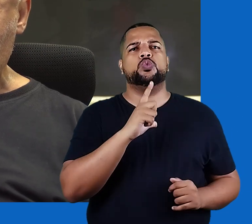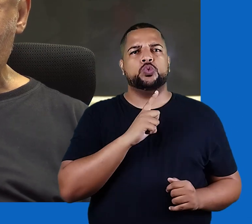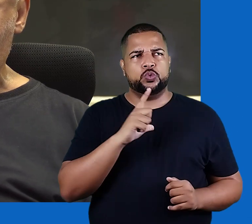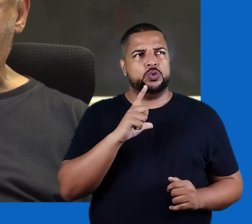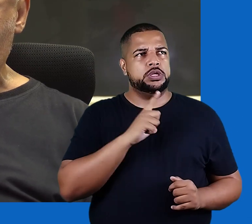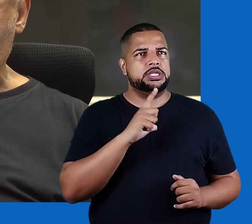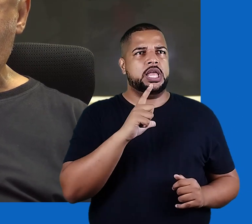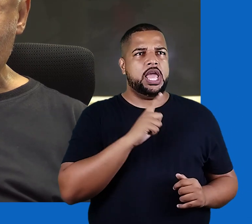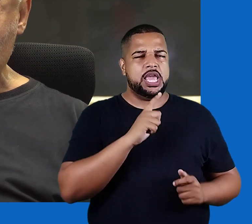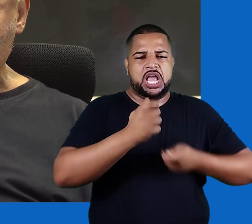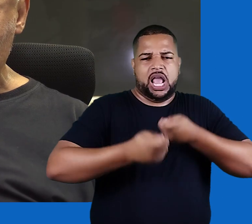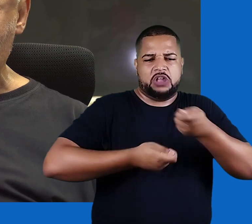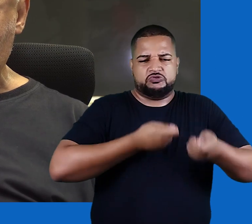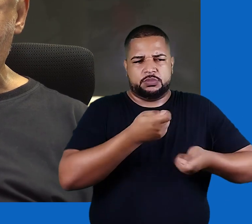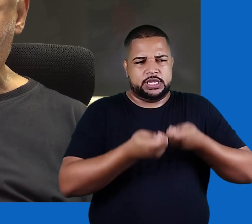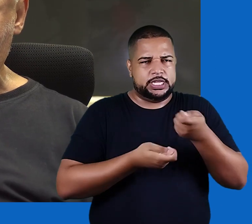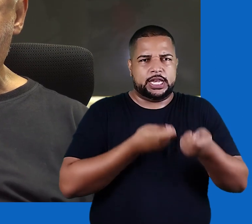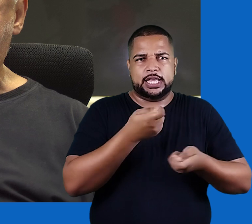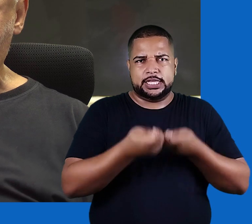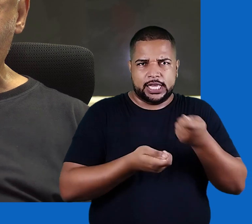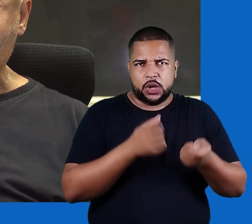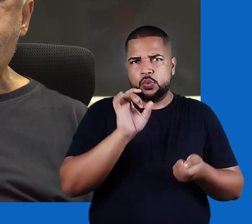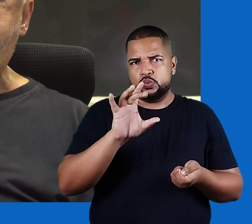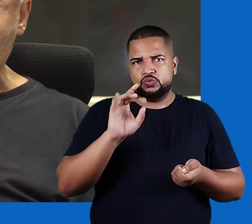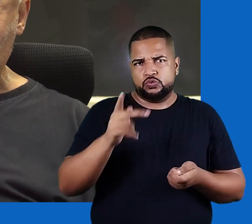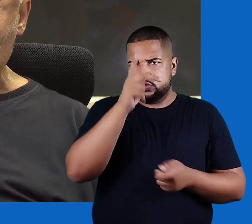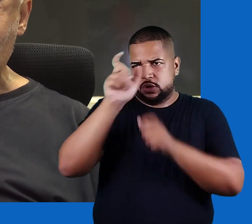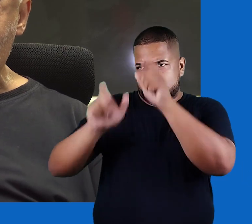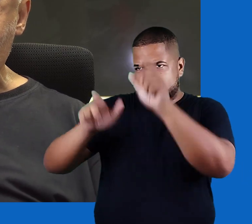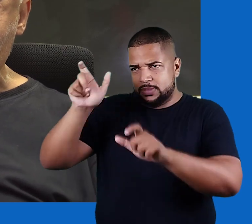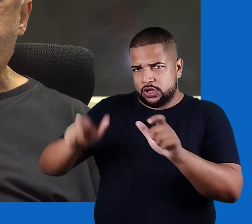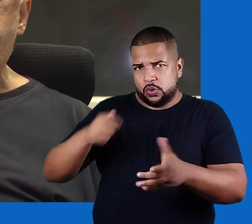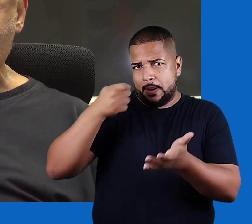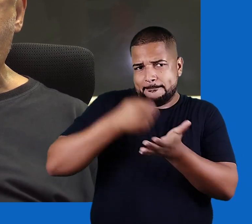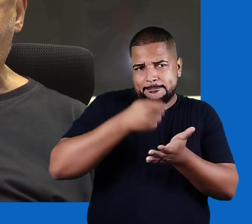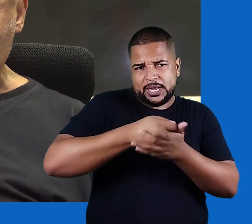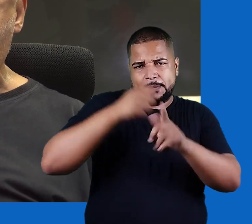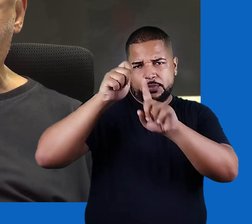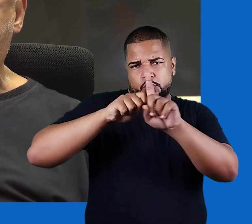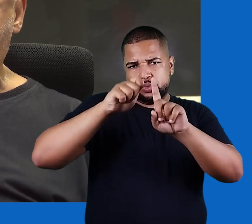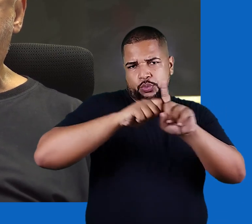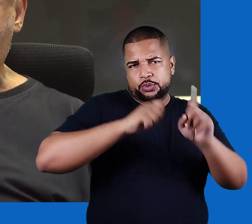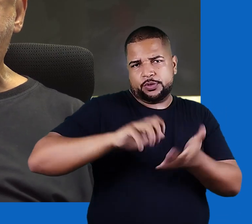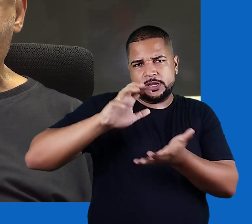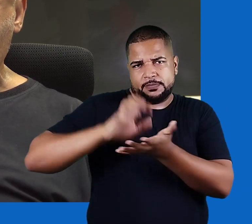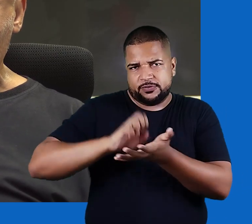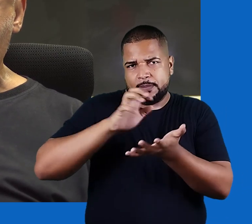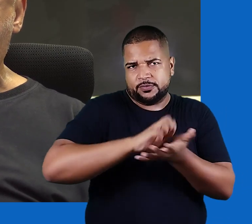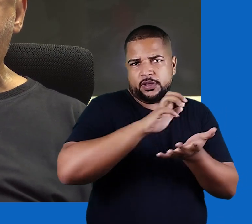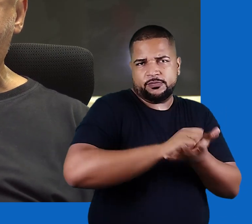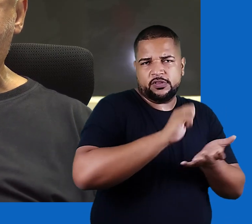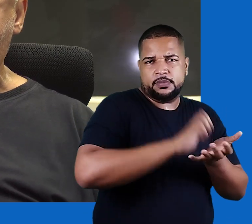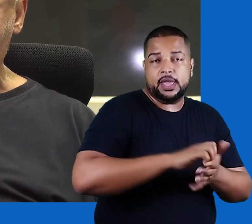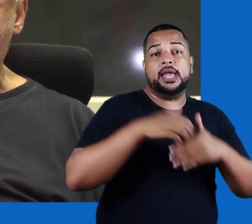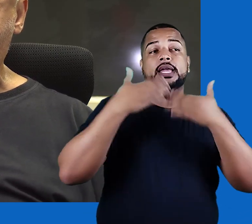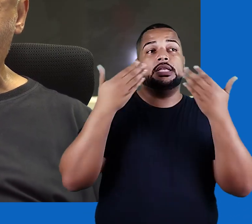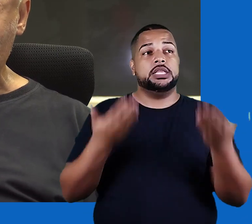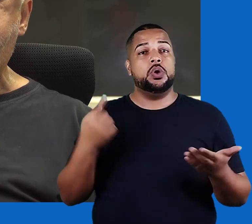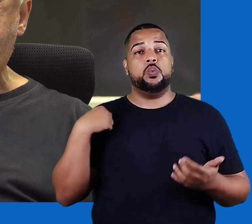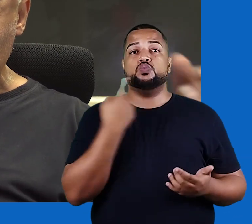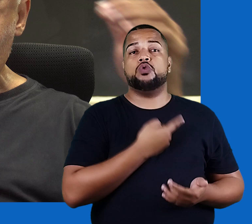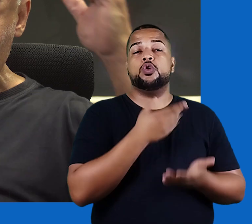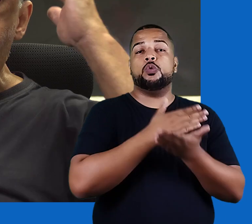as mensalidades e o que poderia vir de alguns governos, a gente começou a investir